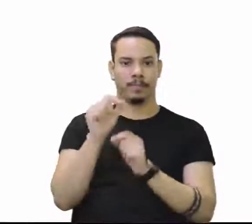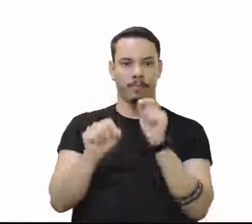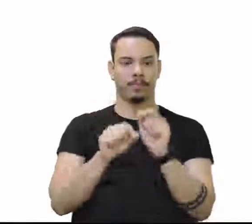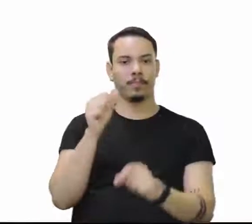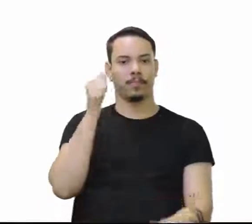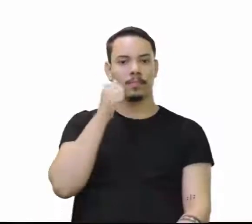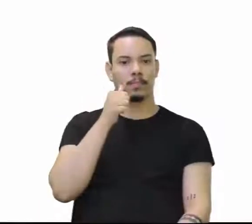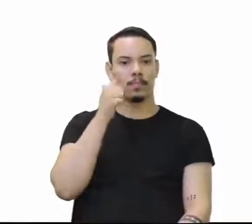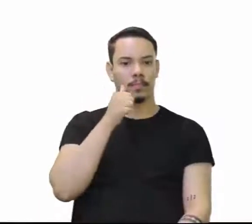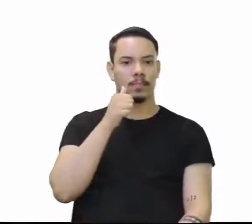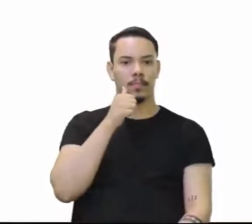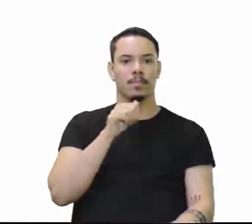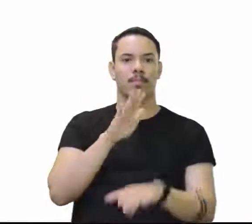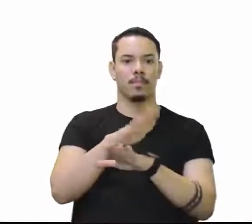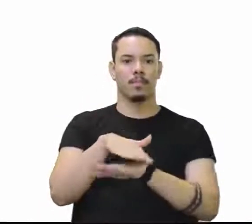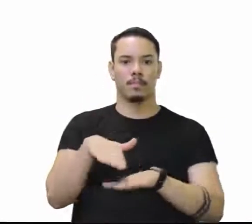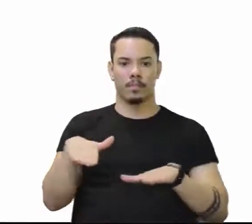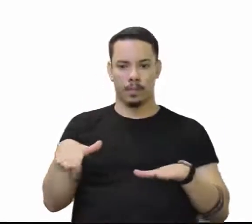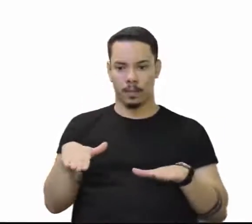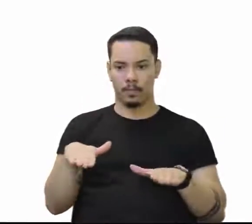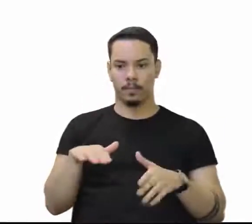mulheres e crianças.